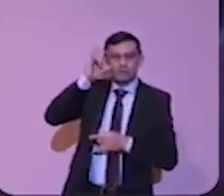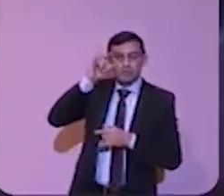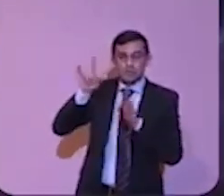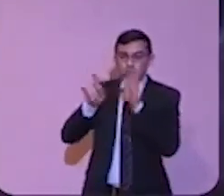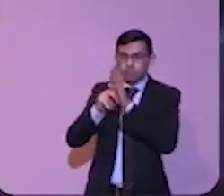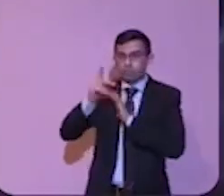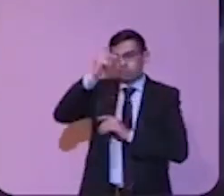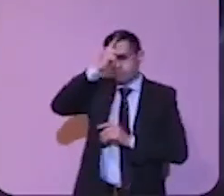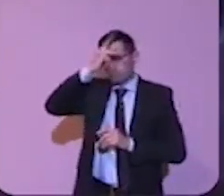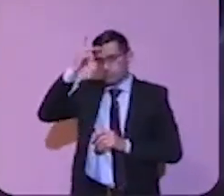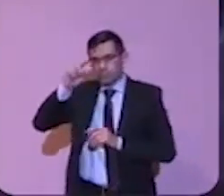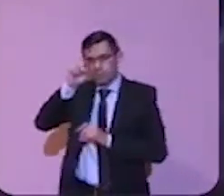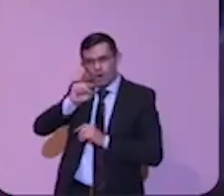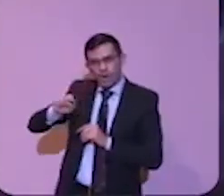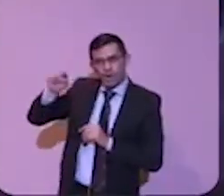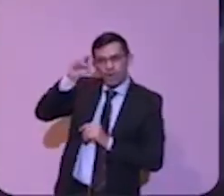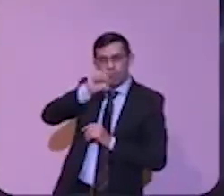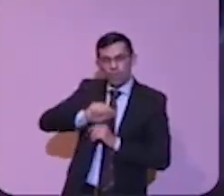dele,